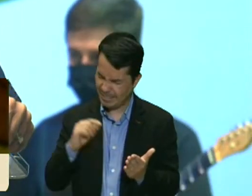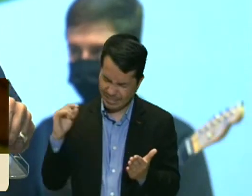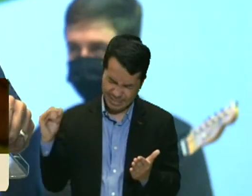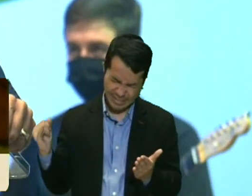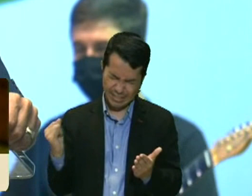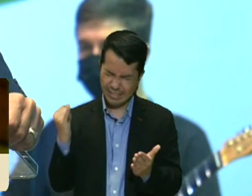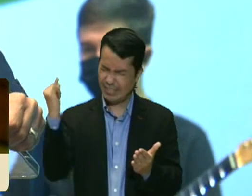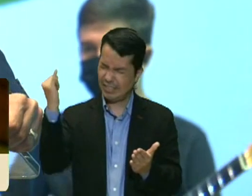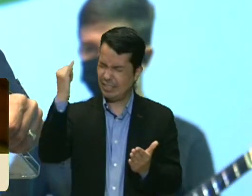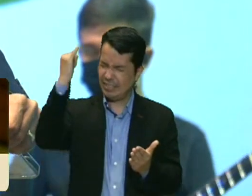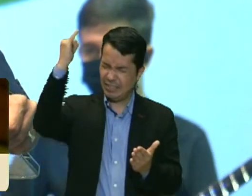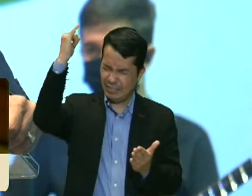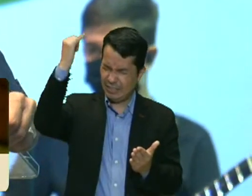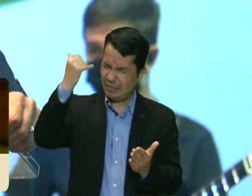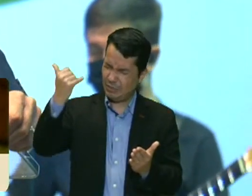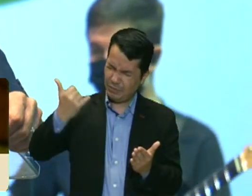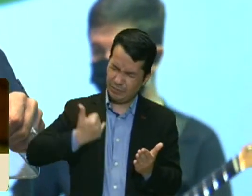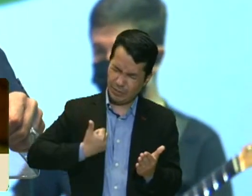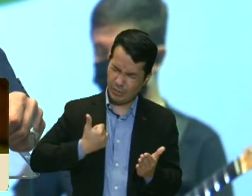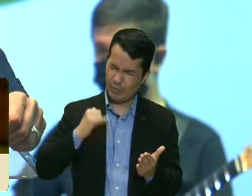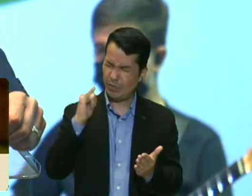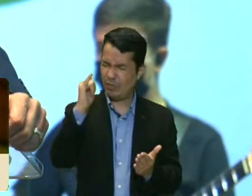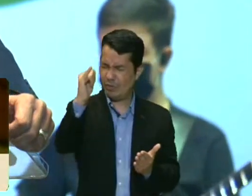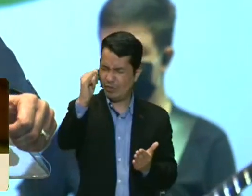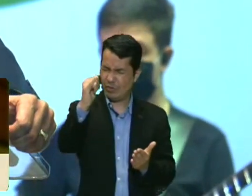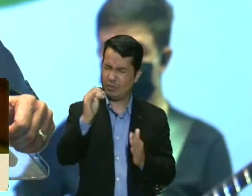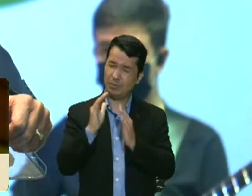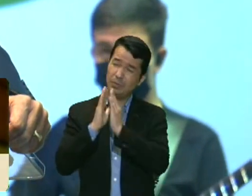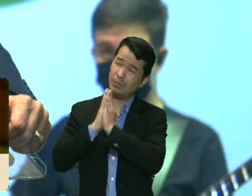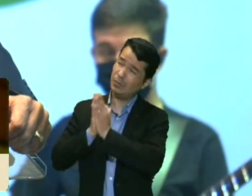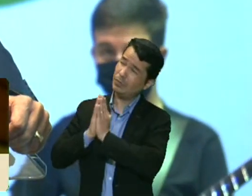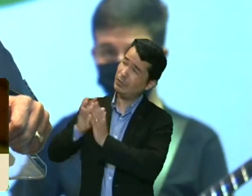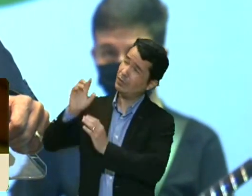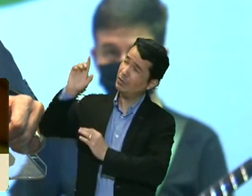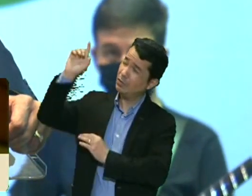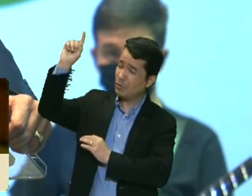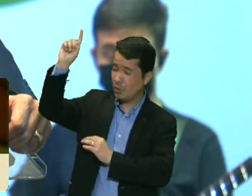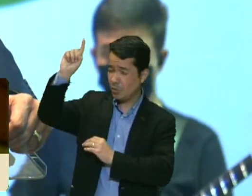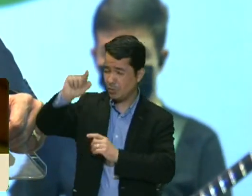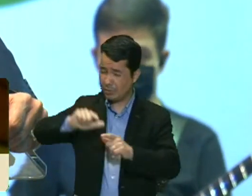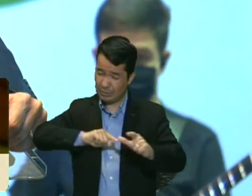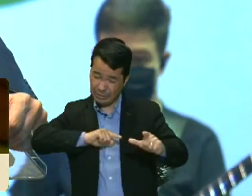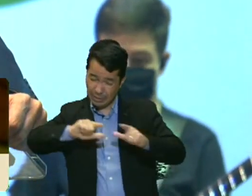completa a obra que o Senhor está começando na vida de cada um dos Teus filhos.